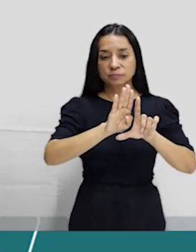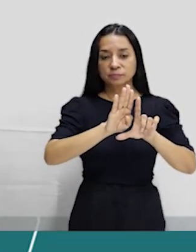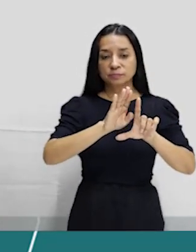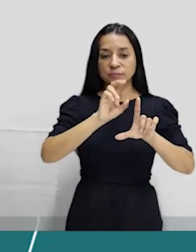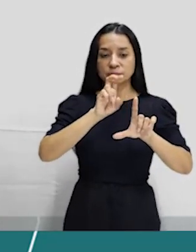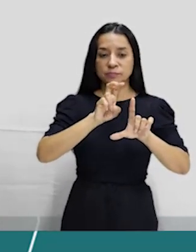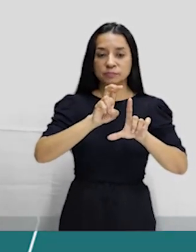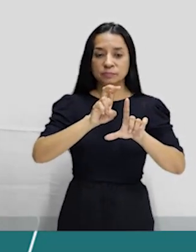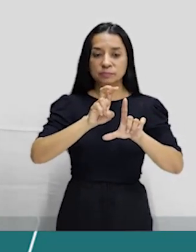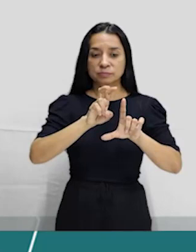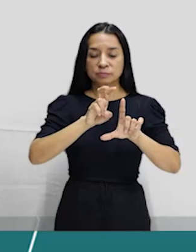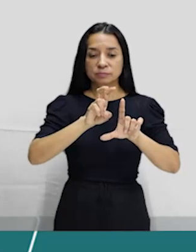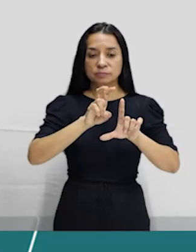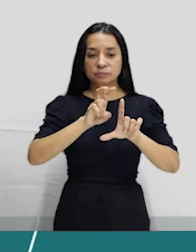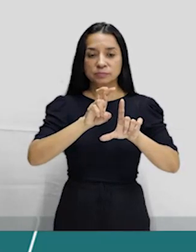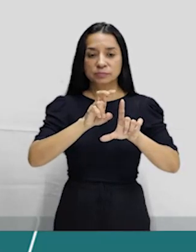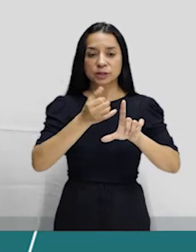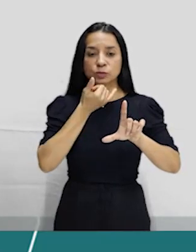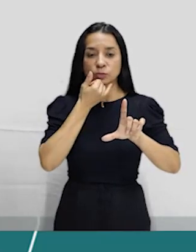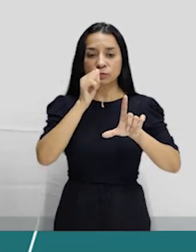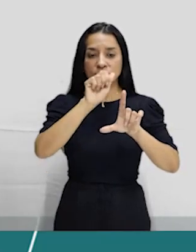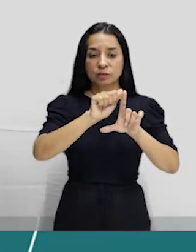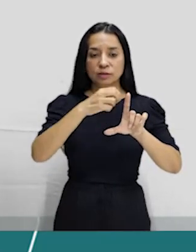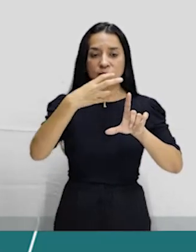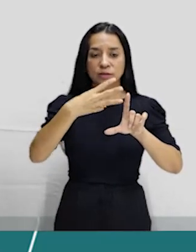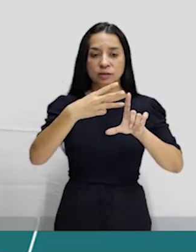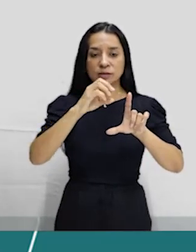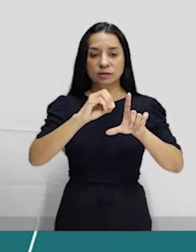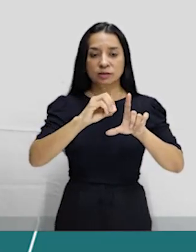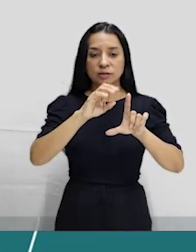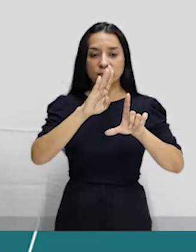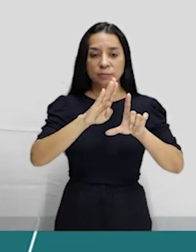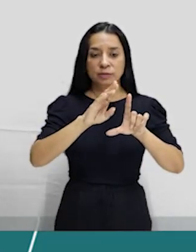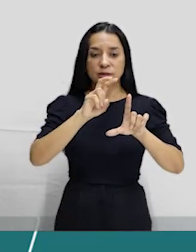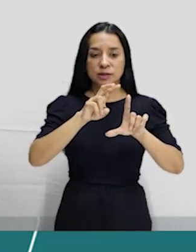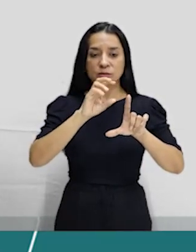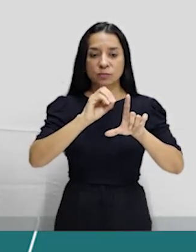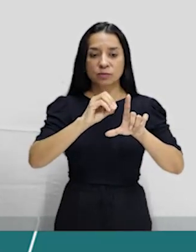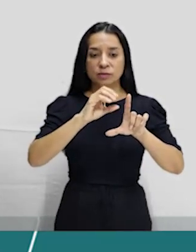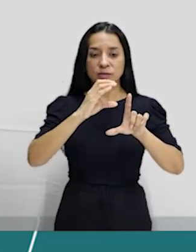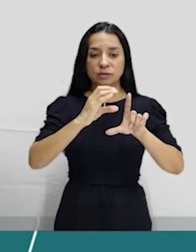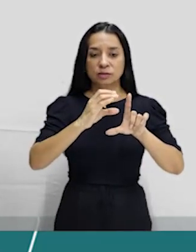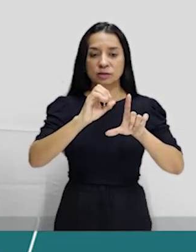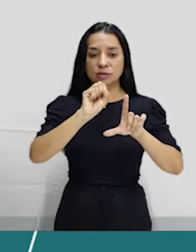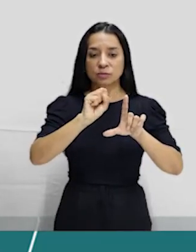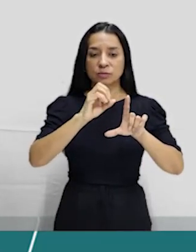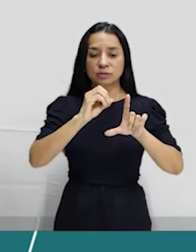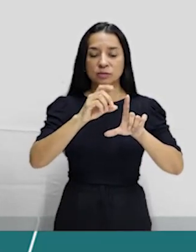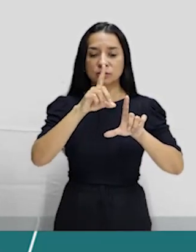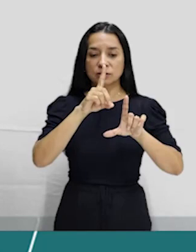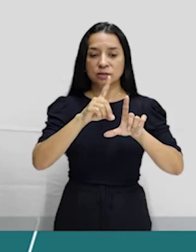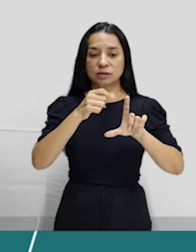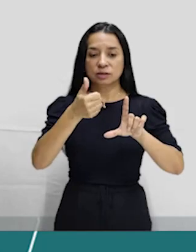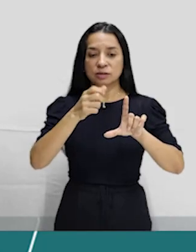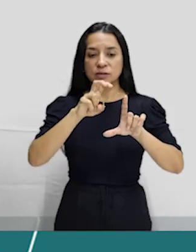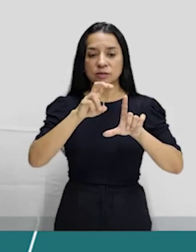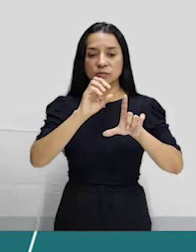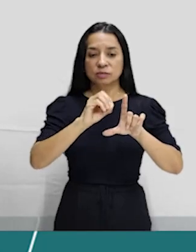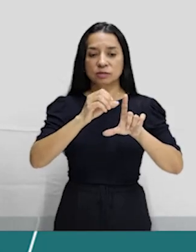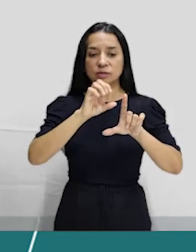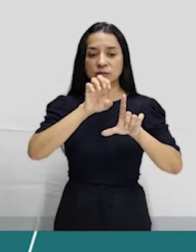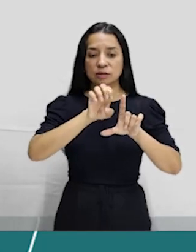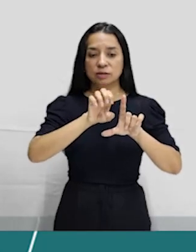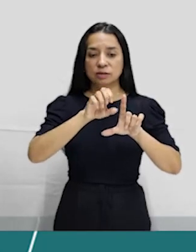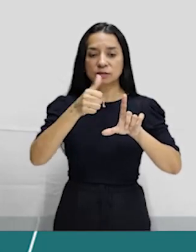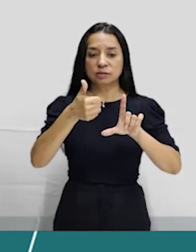50. Na letra C, 80. Na letra D, 150. E, por fim, na letra E, 180.